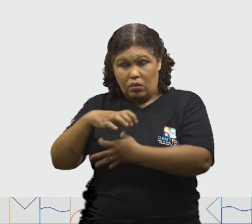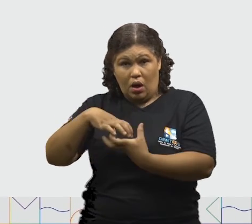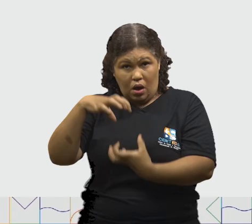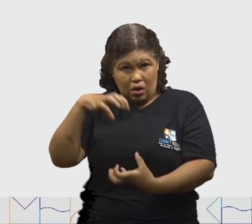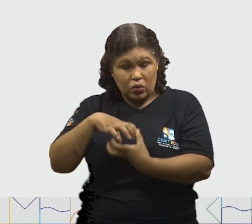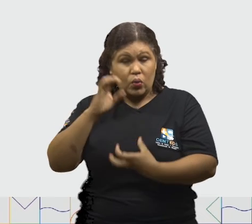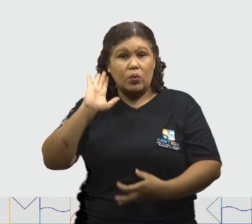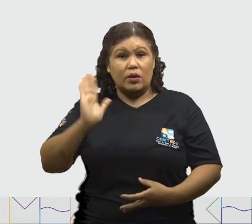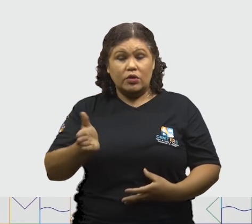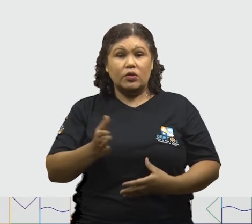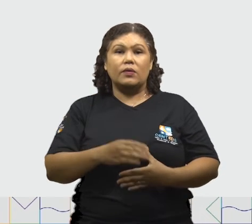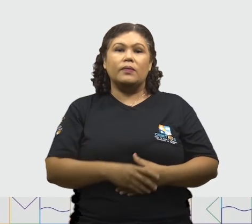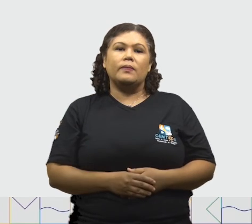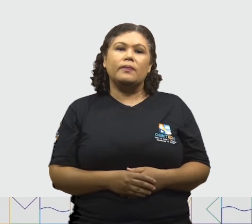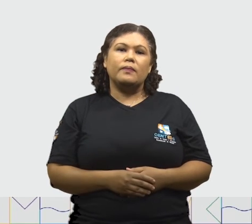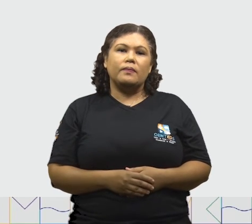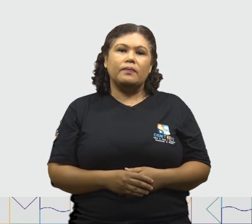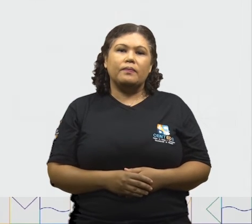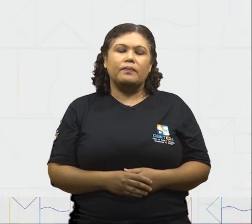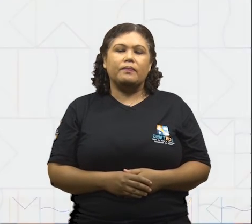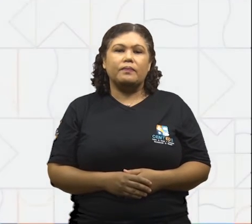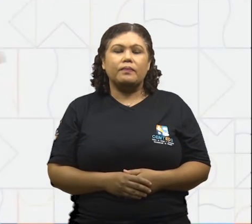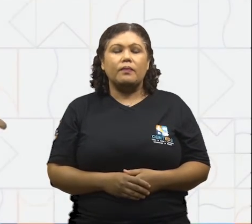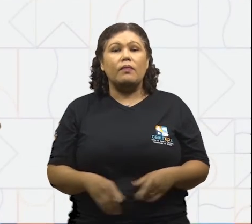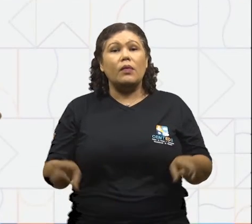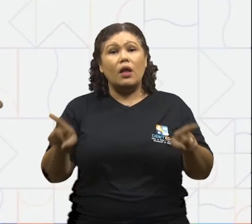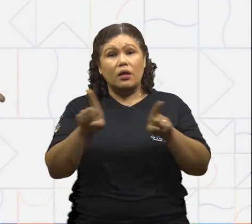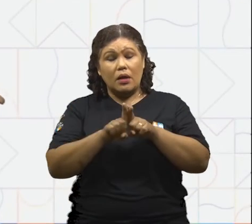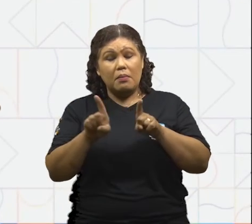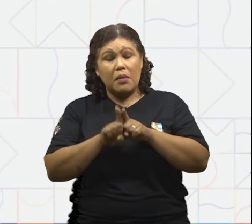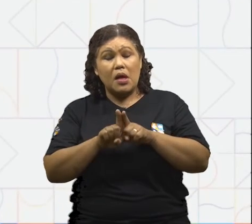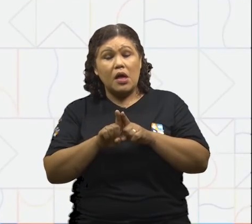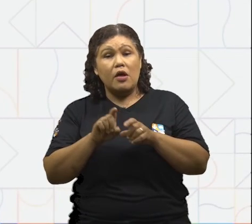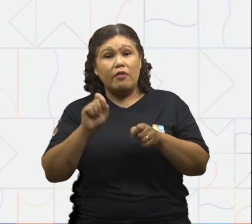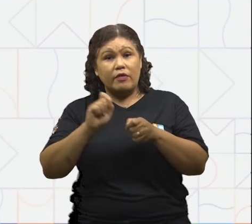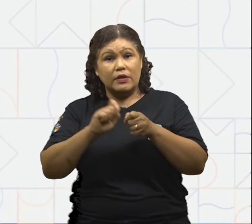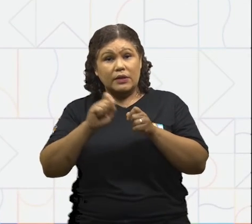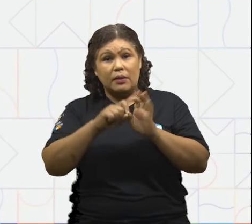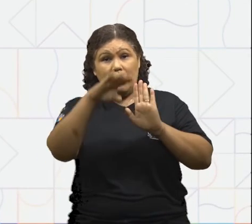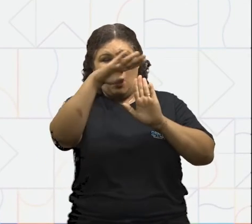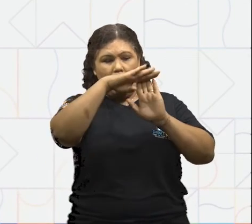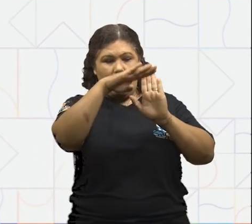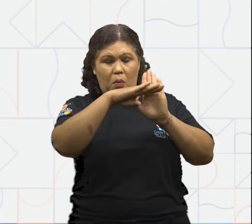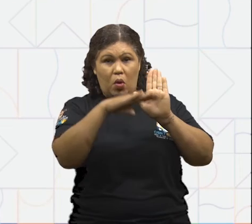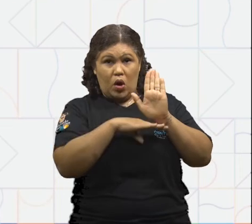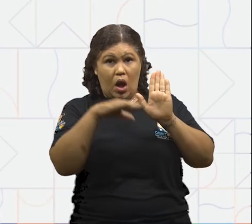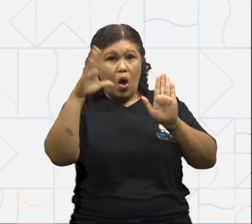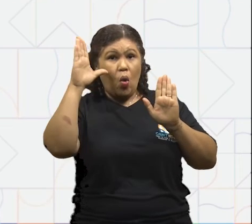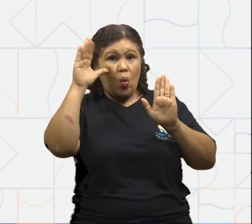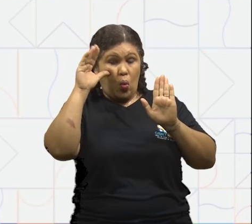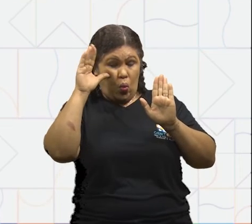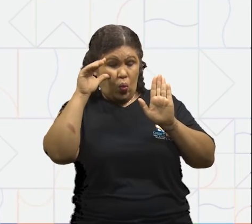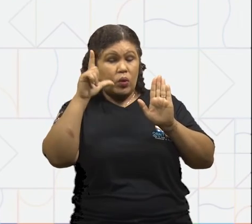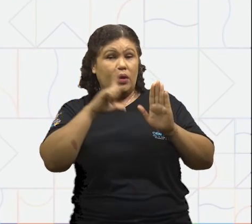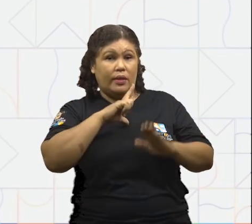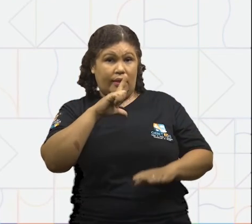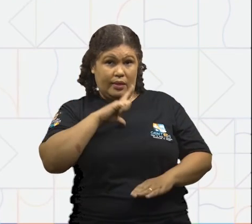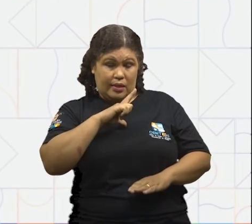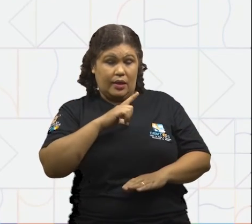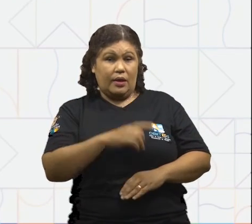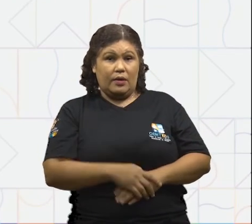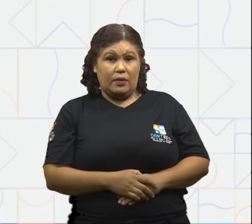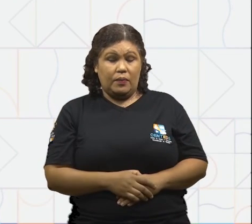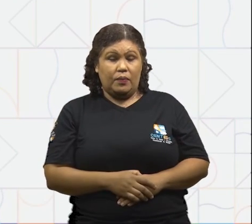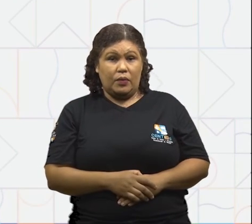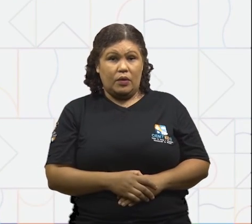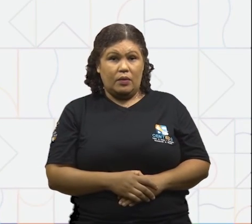se torna adulto. Também construímos um mural com algumas curiosidades